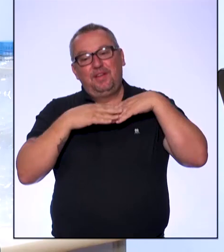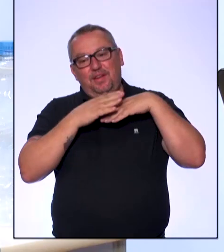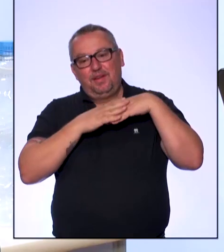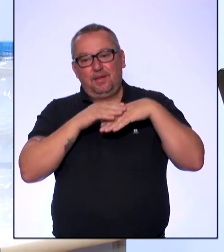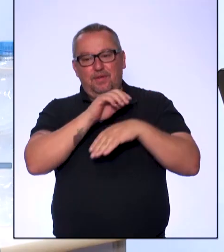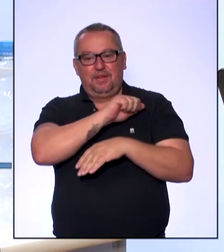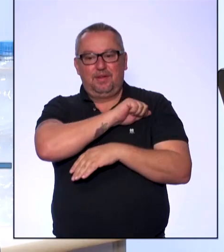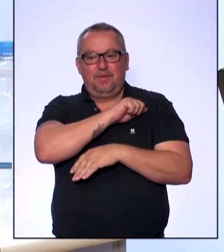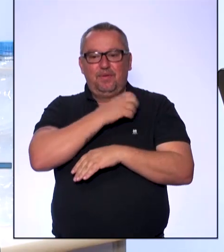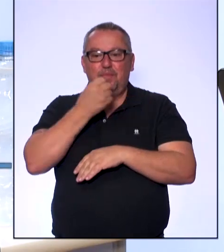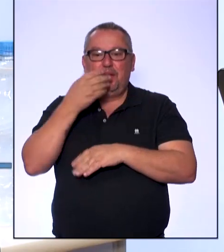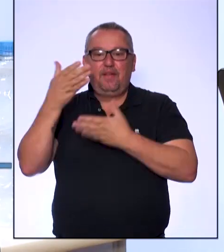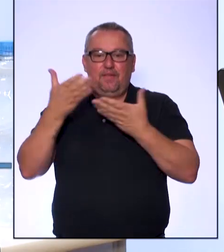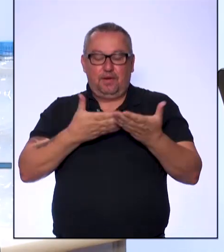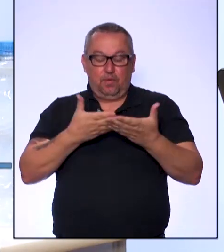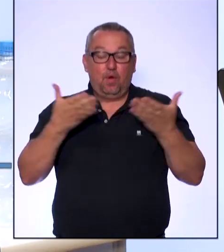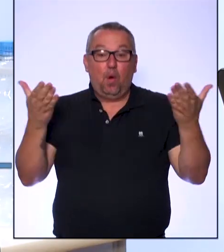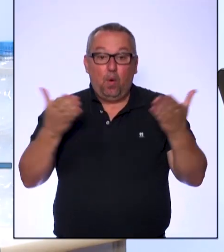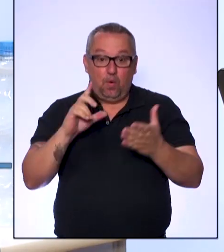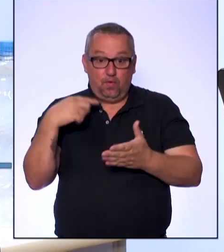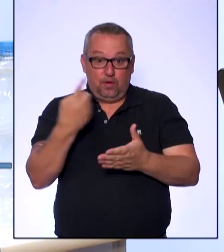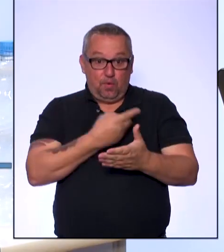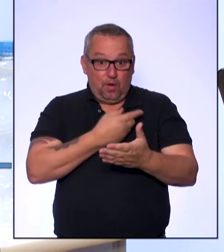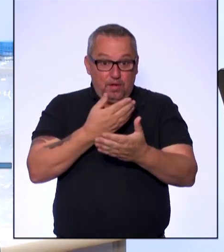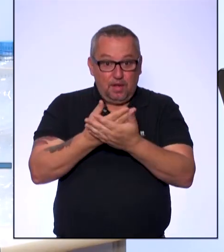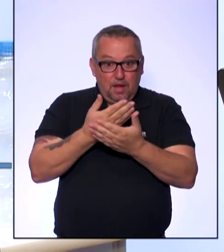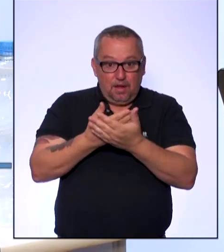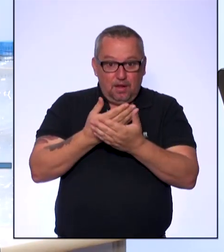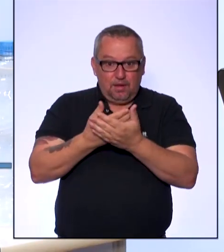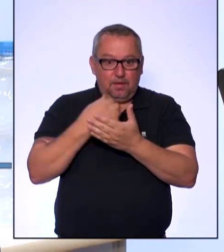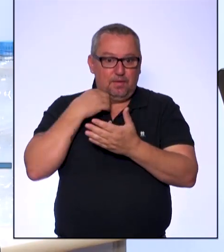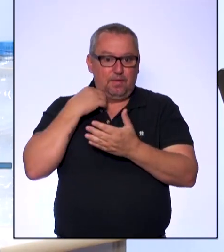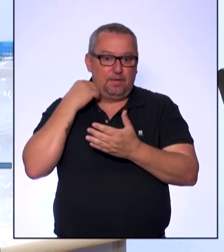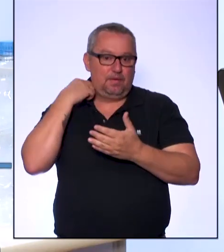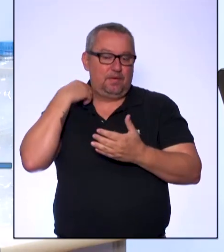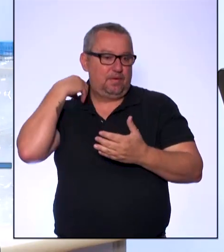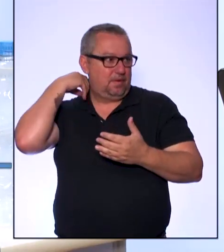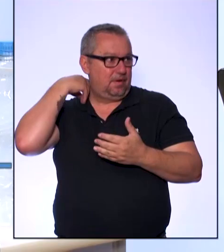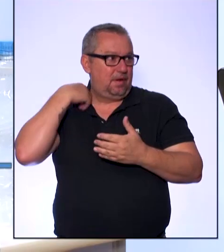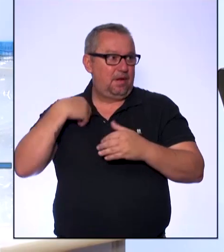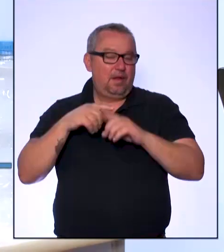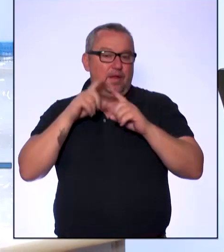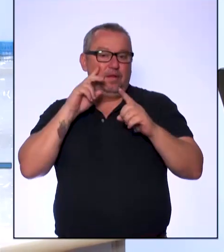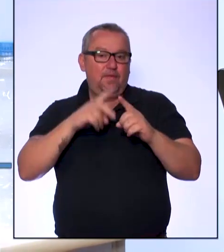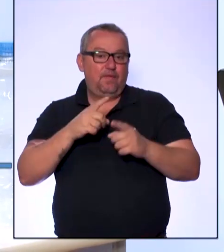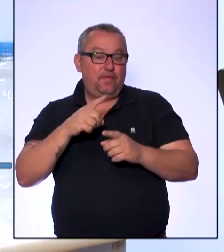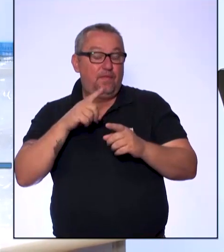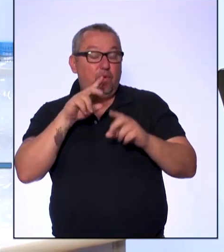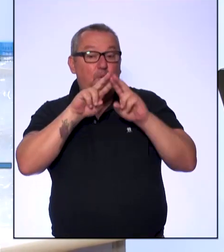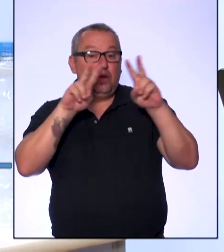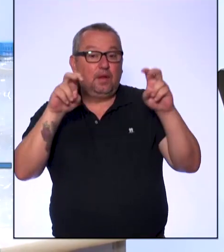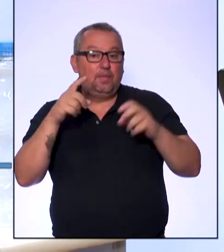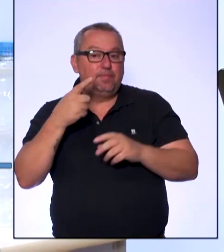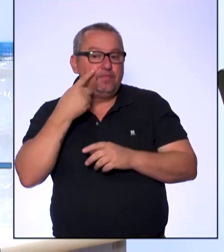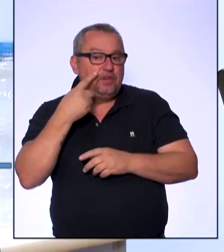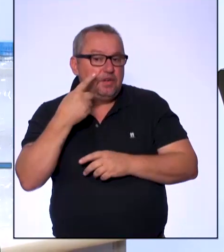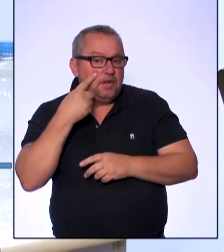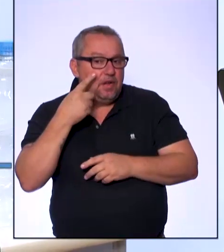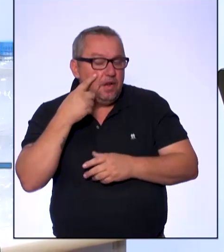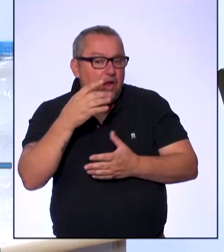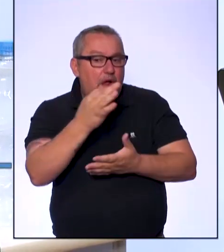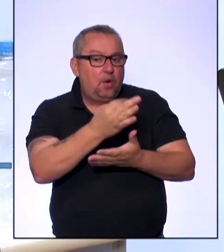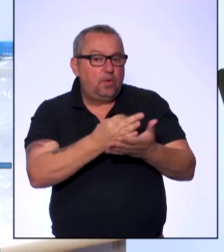nossa aula. Hoje a nossa aula, o título dela se liga nos textos. O que será